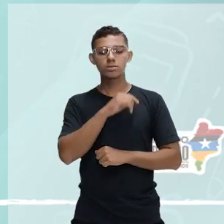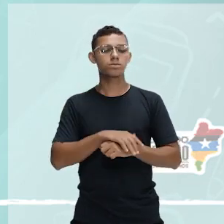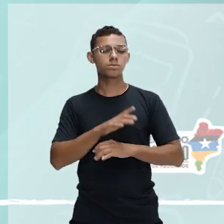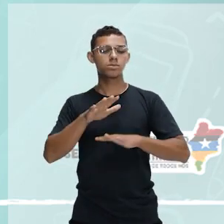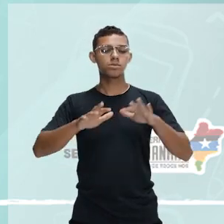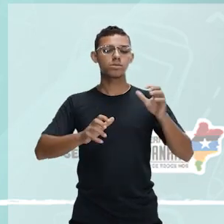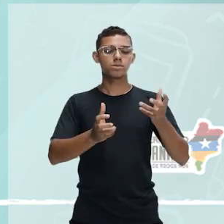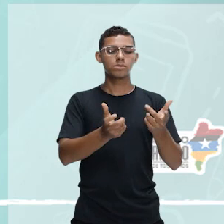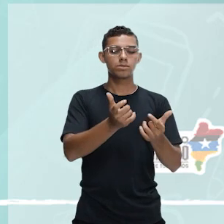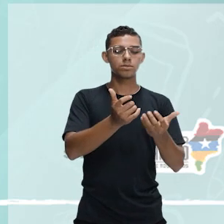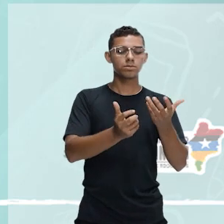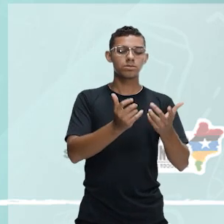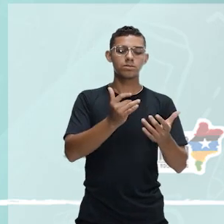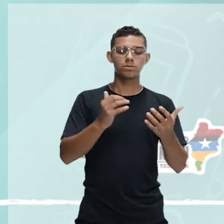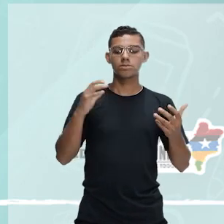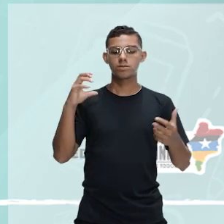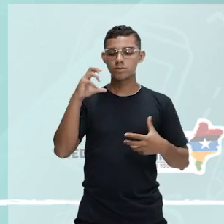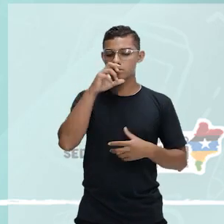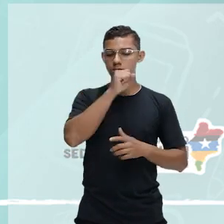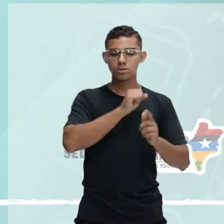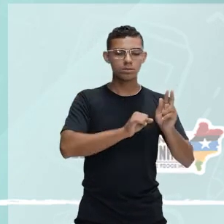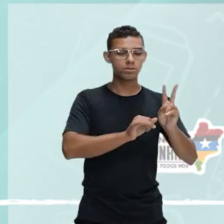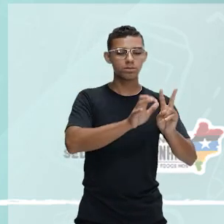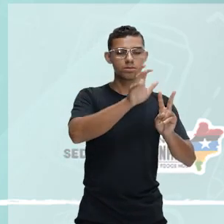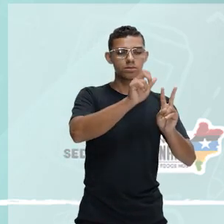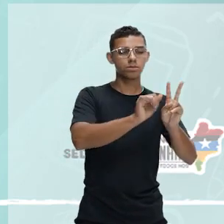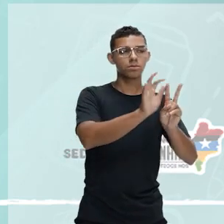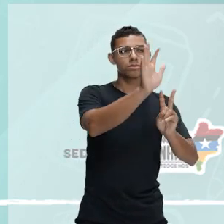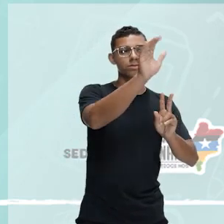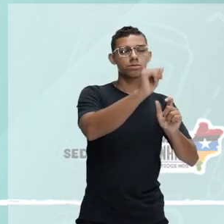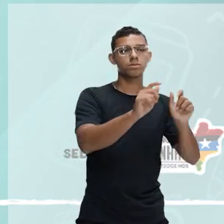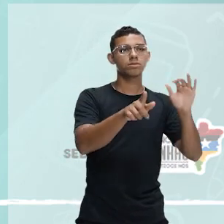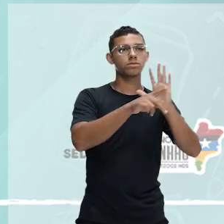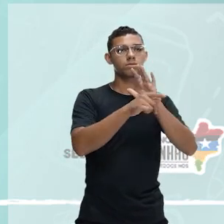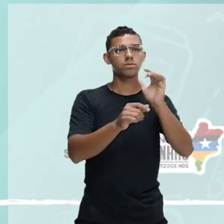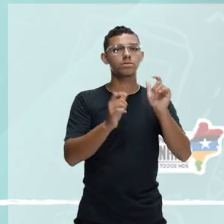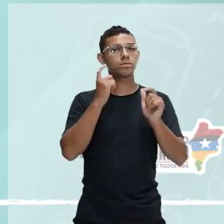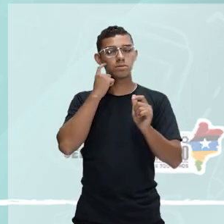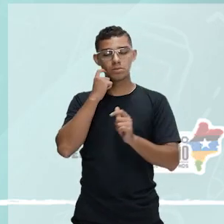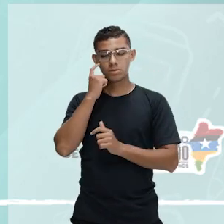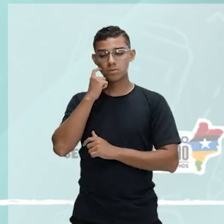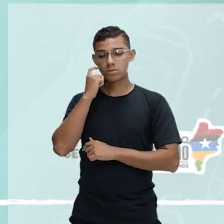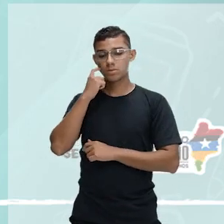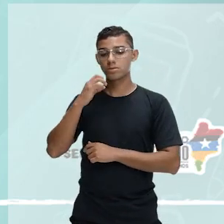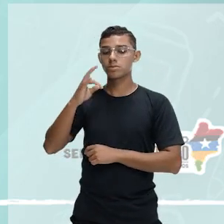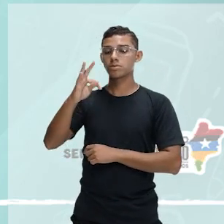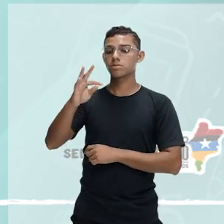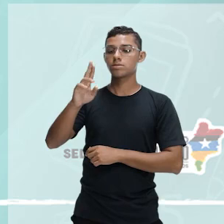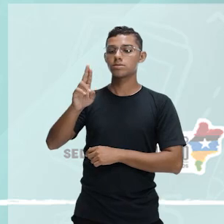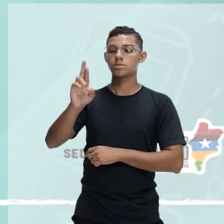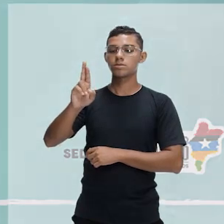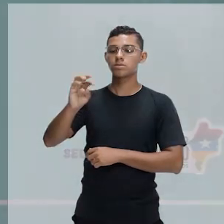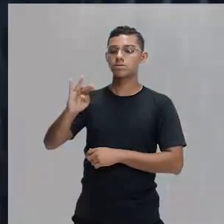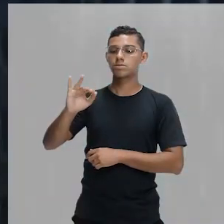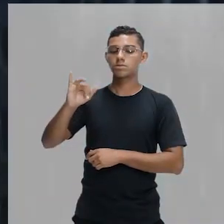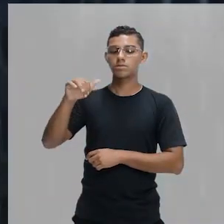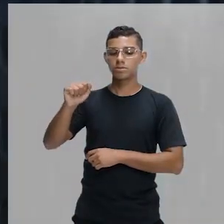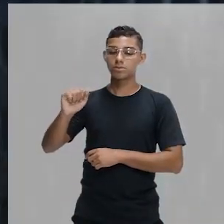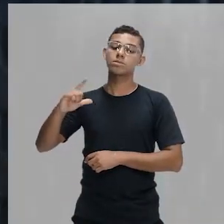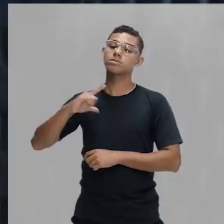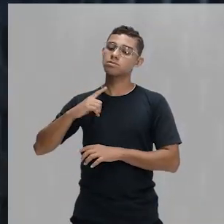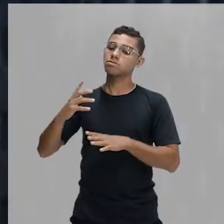em ebulição, se transforme em vapor. Esse vapor vai acionar turbinas, ou seja, energia mecânica. Essa turbina